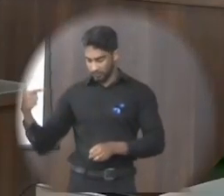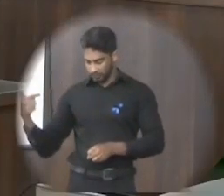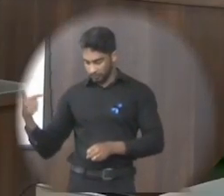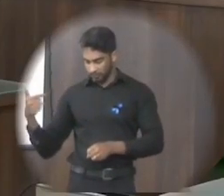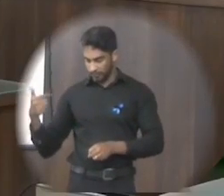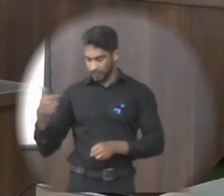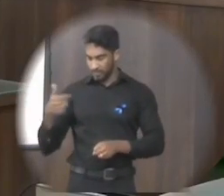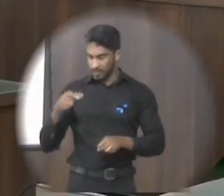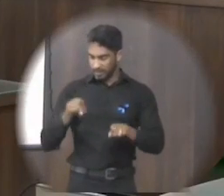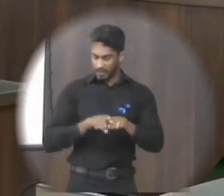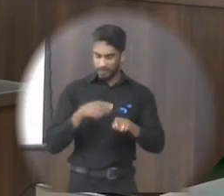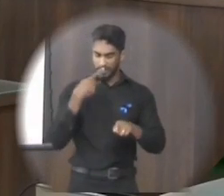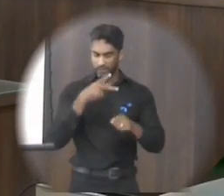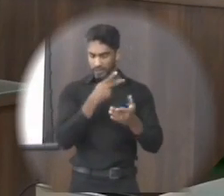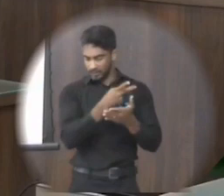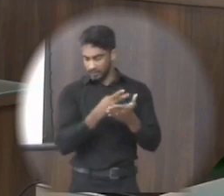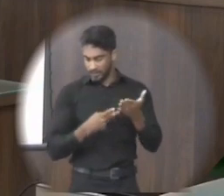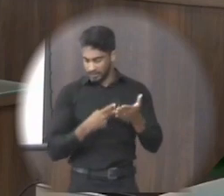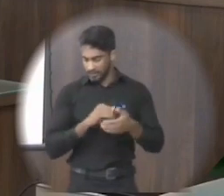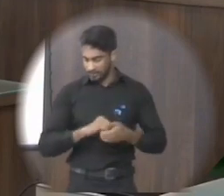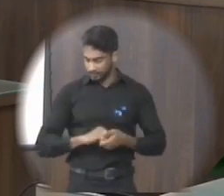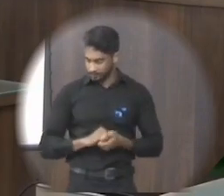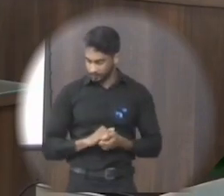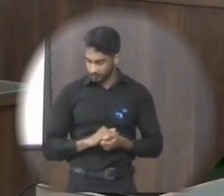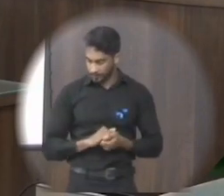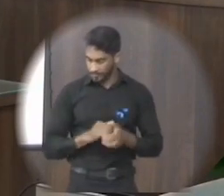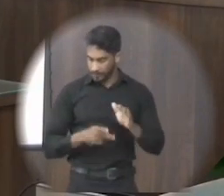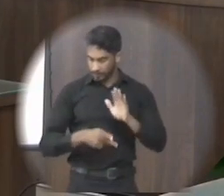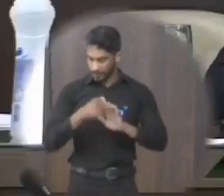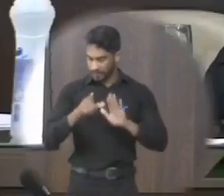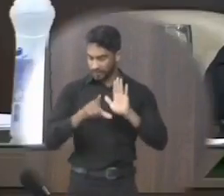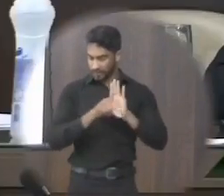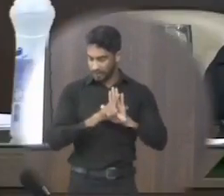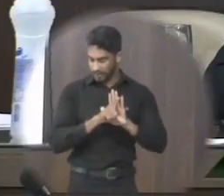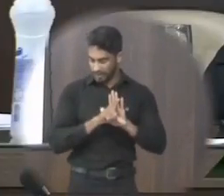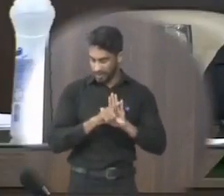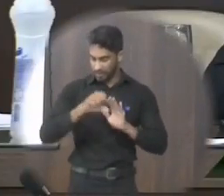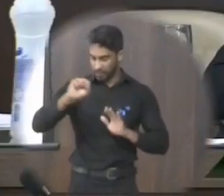085-2021, bem como dos pareceres que o acompanham. Projeto de lei